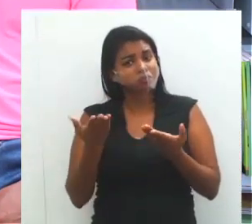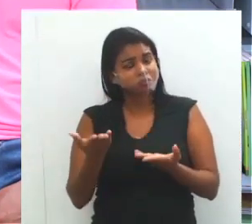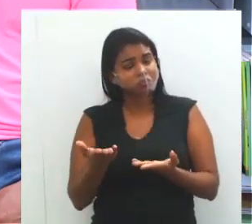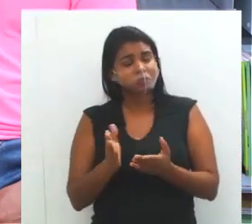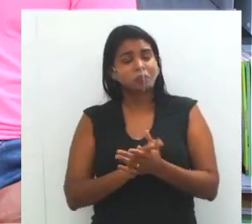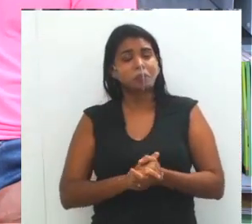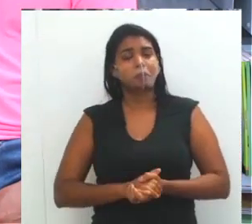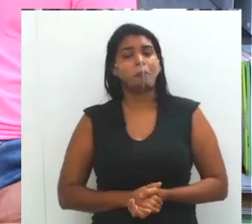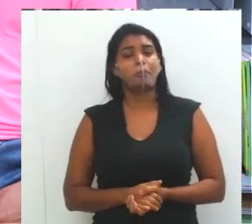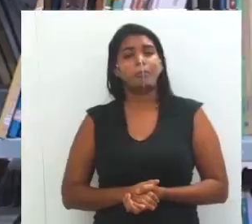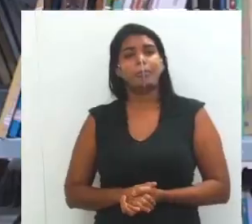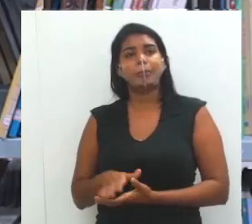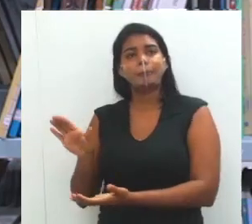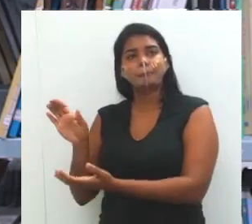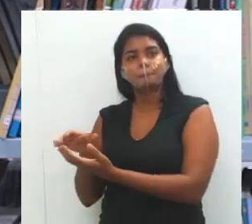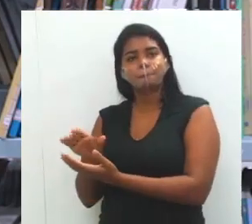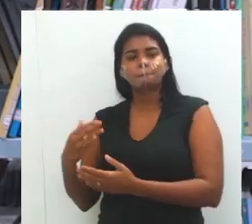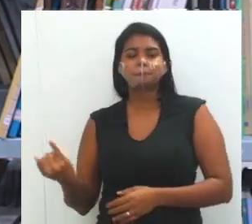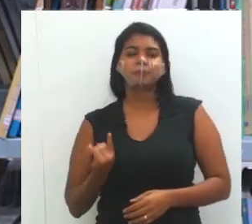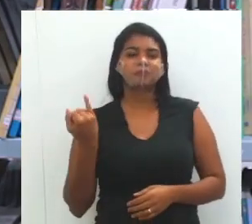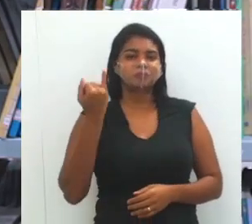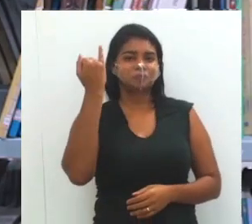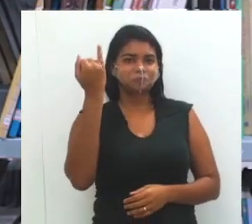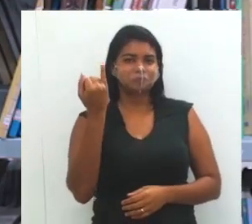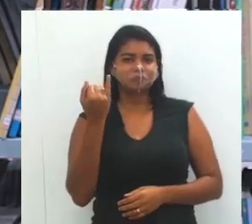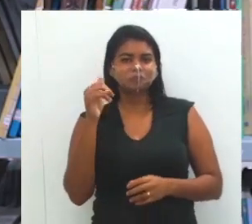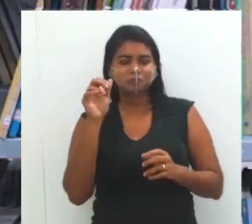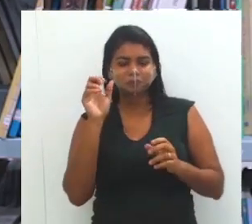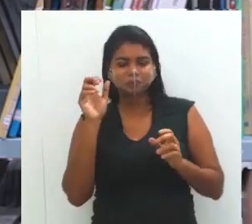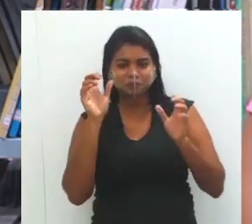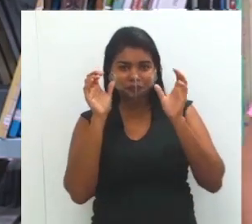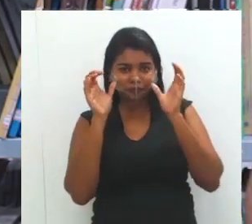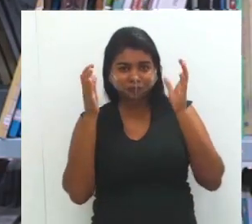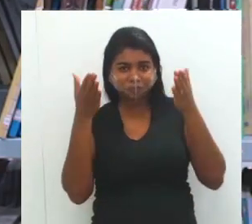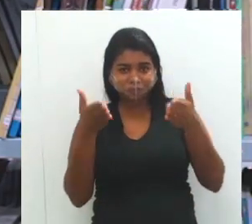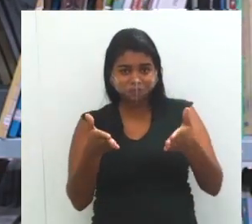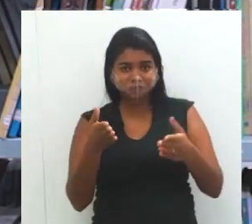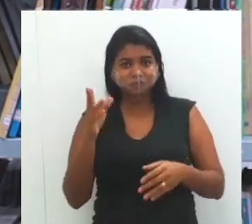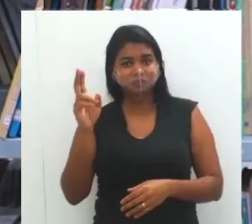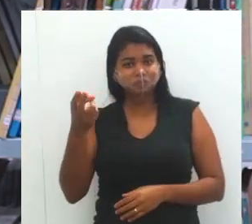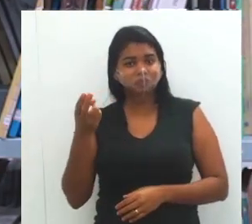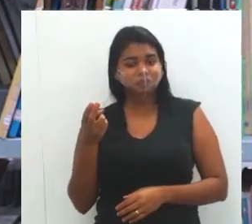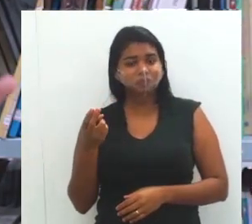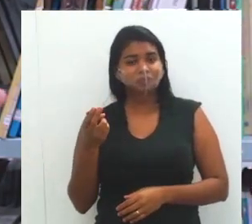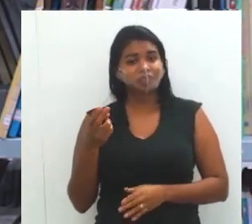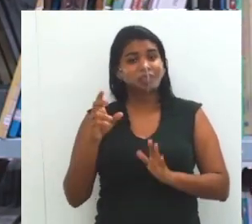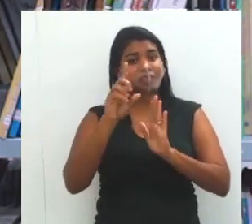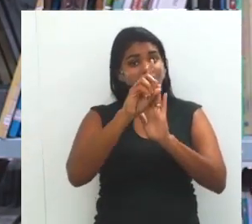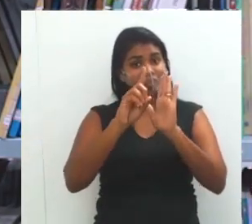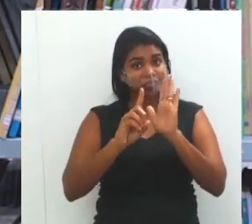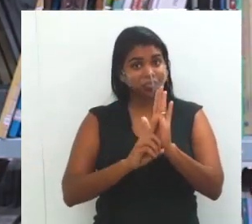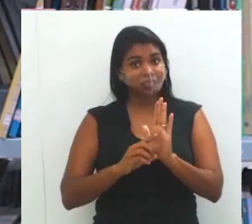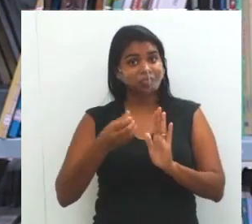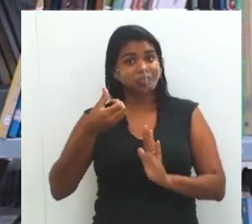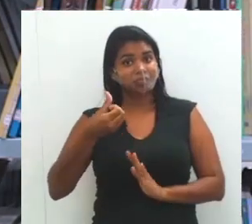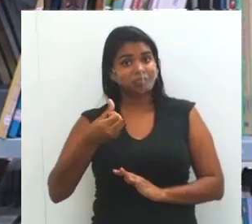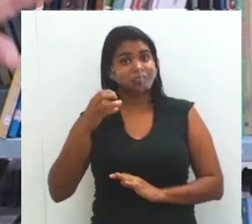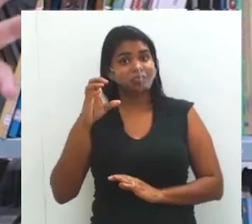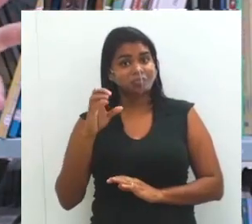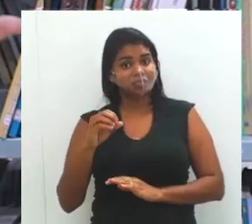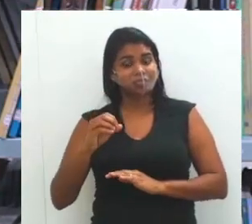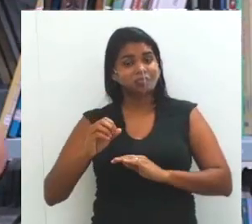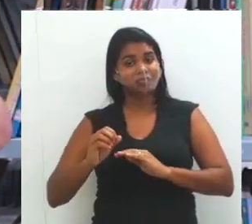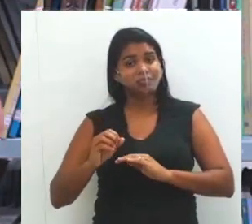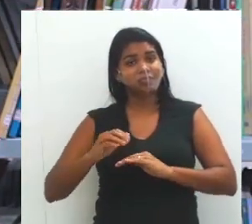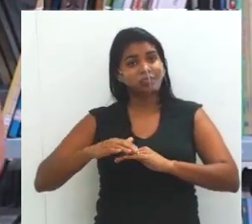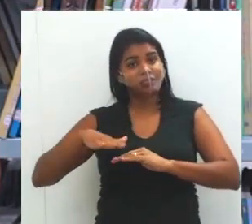dessa nordestinidade. É algo importante que nós devemos observar, salientar, que na década de 60, com o